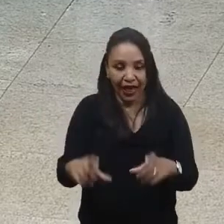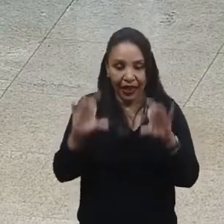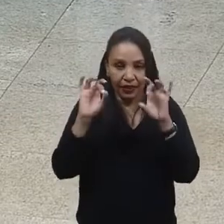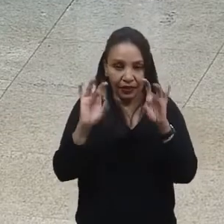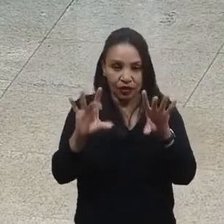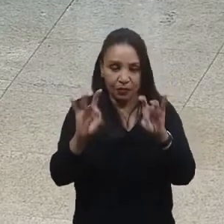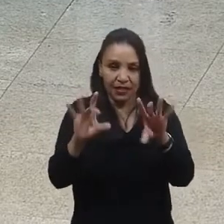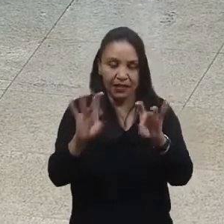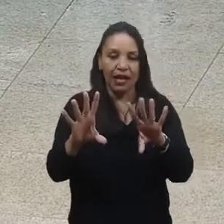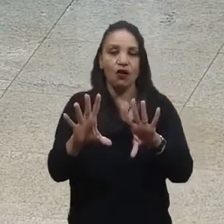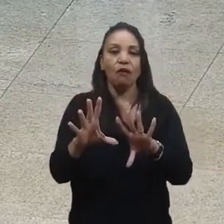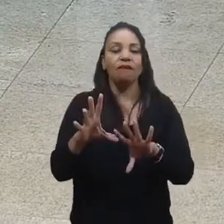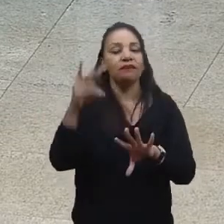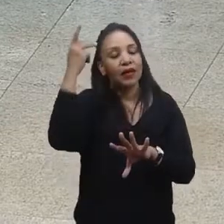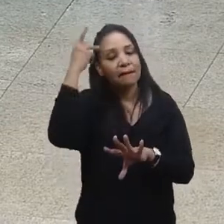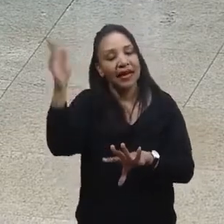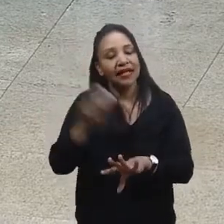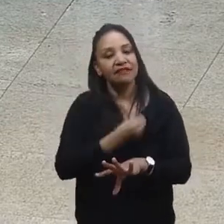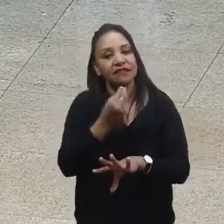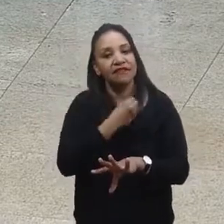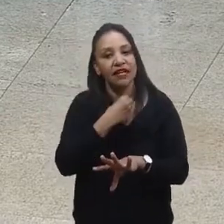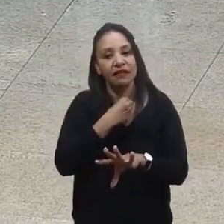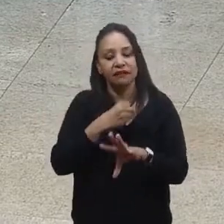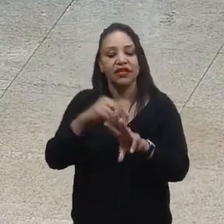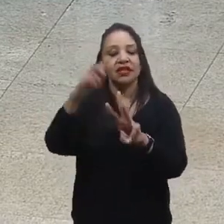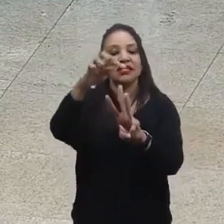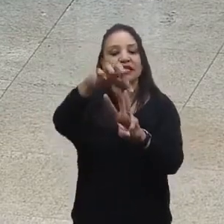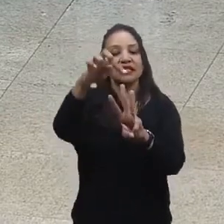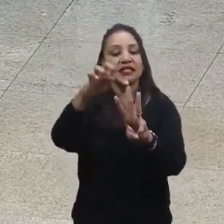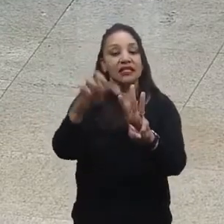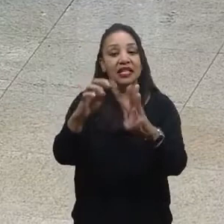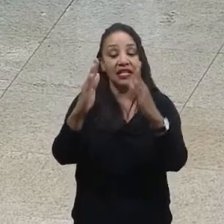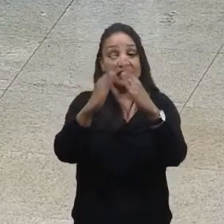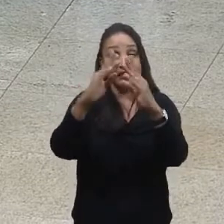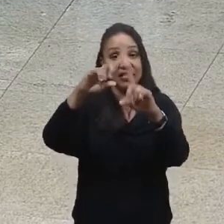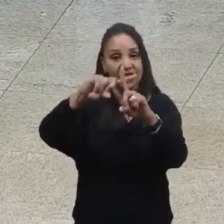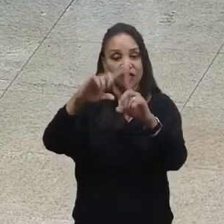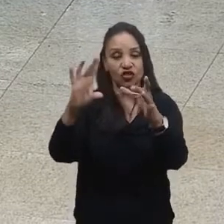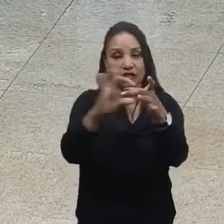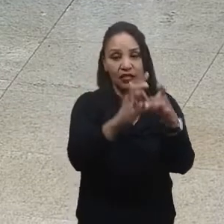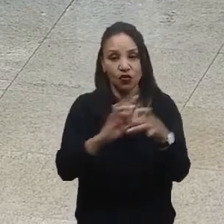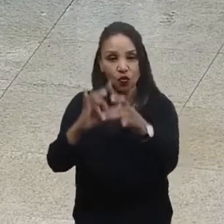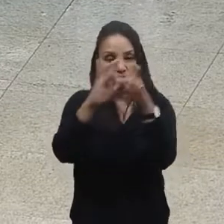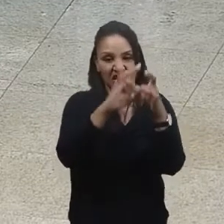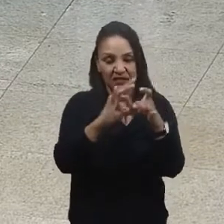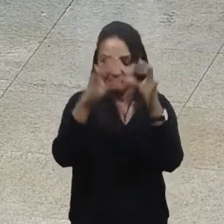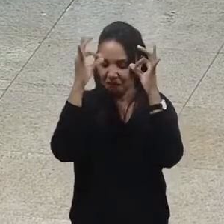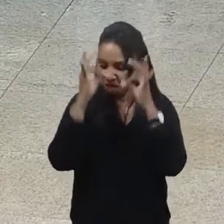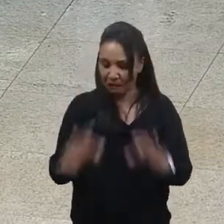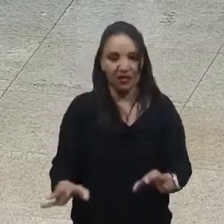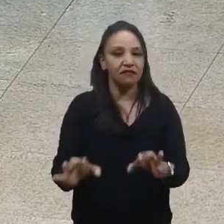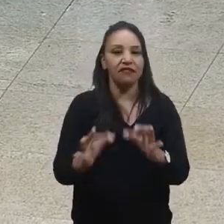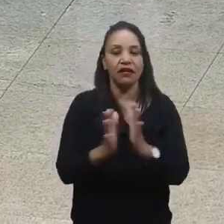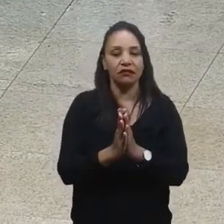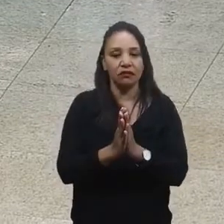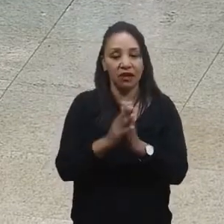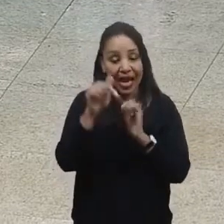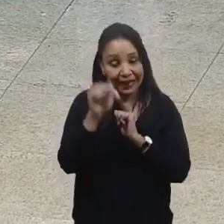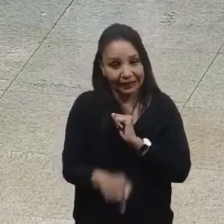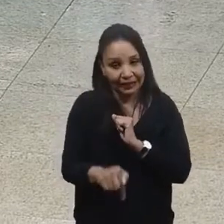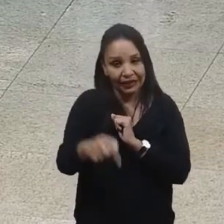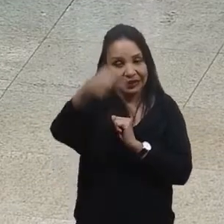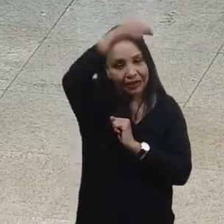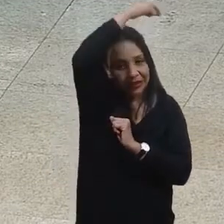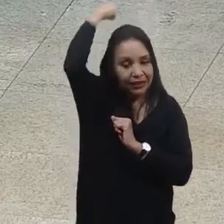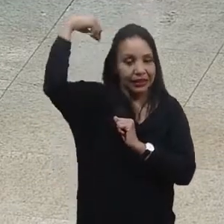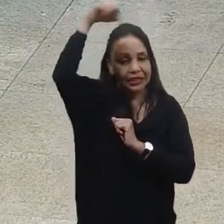essas três dimensões de uma mesma igreja se unem de forma perfeita e é na Santa Missa olha